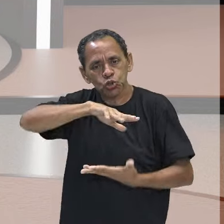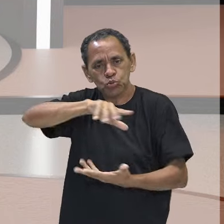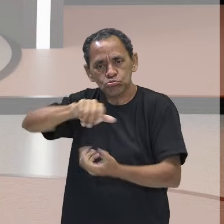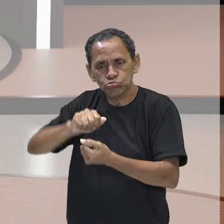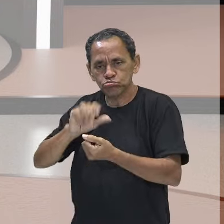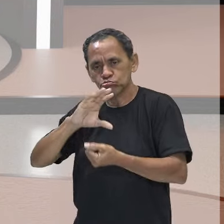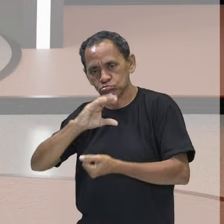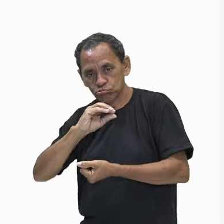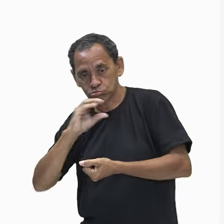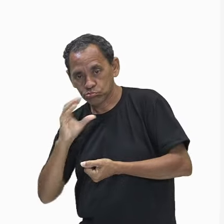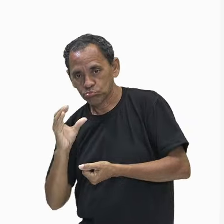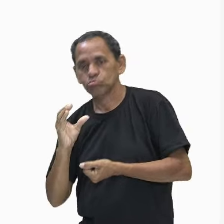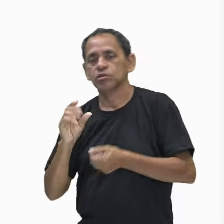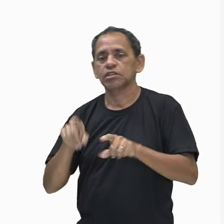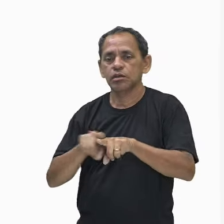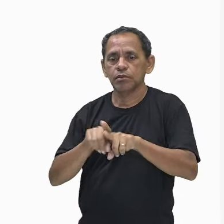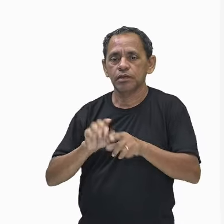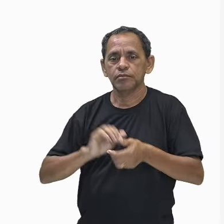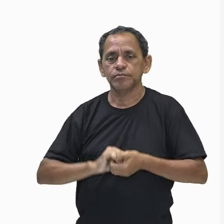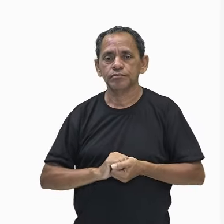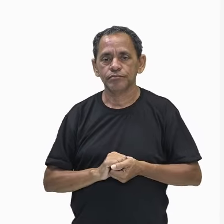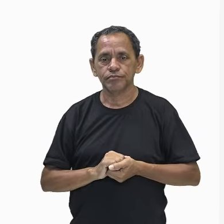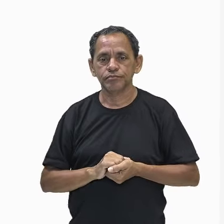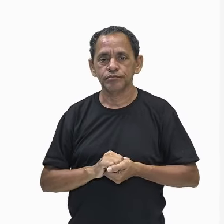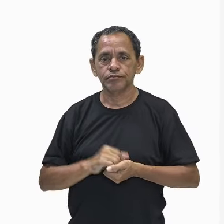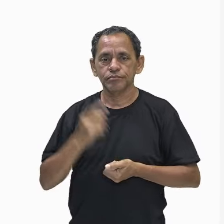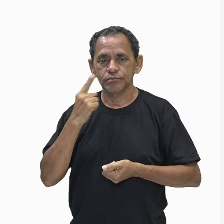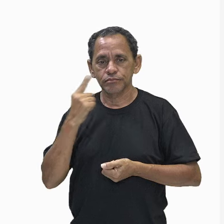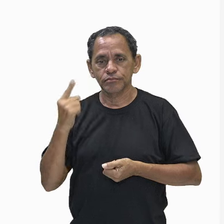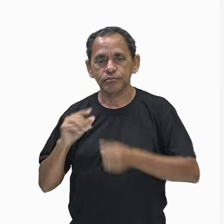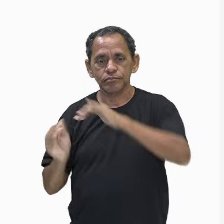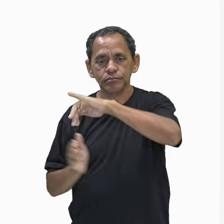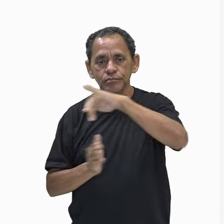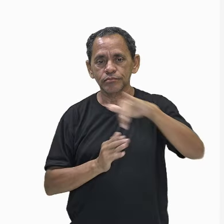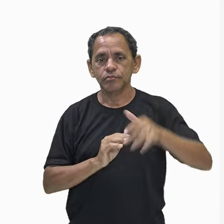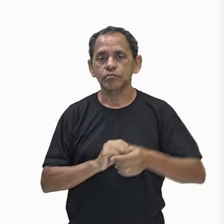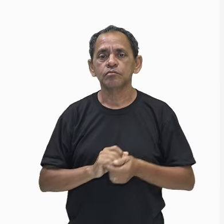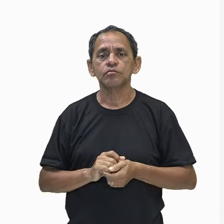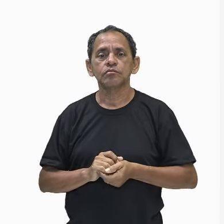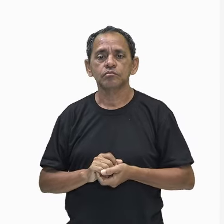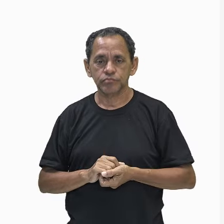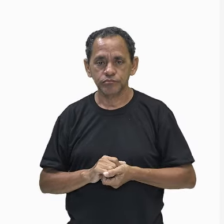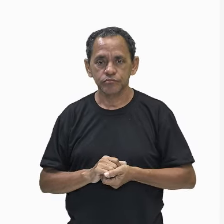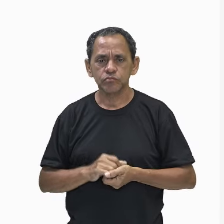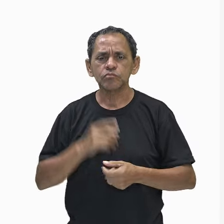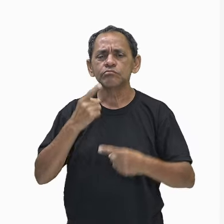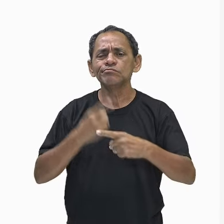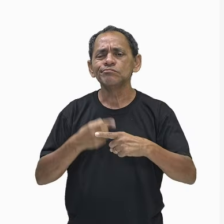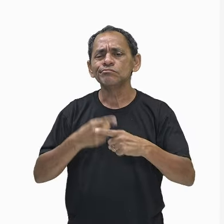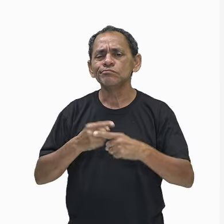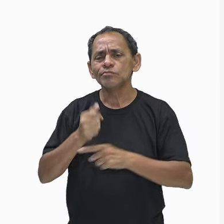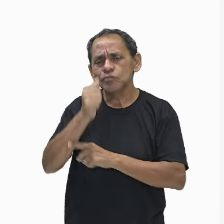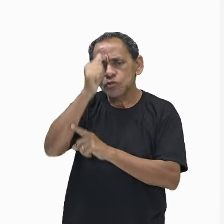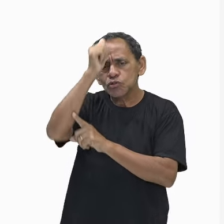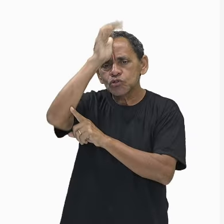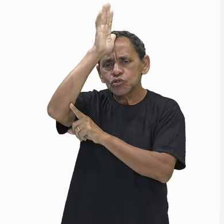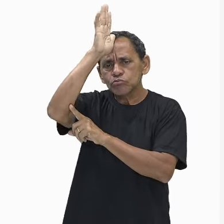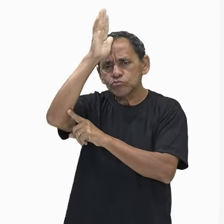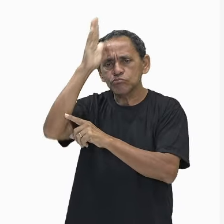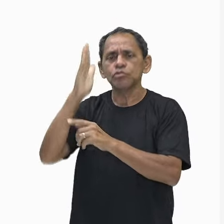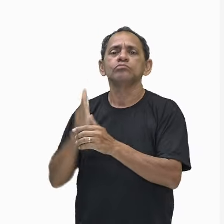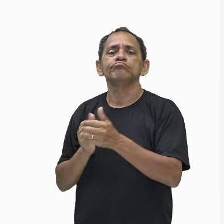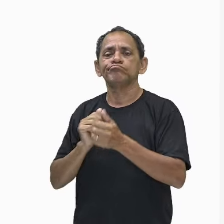ocidental. Vamos ao texto, tá, gente? Vamos lá, galera. Quais os motivos para os romanos, para as